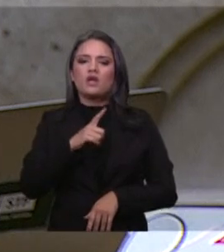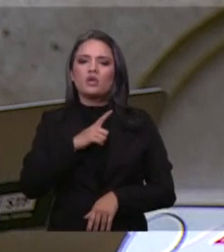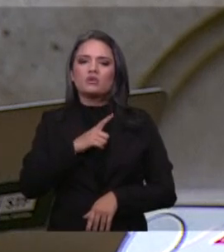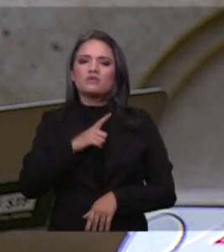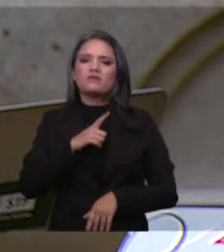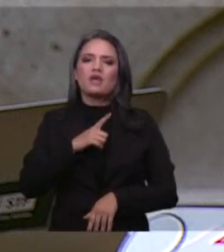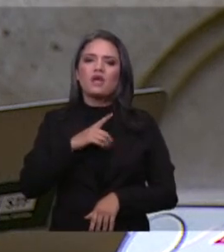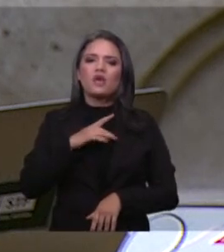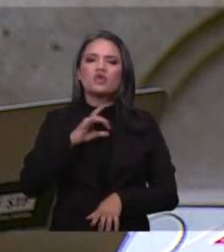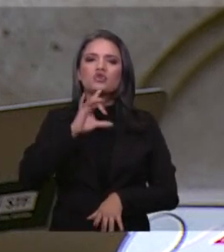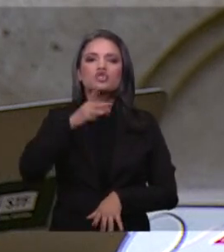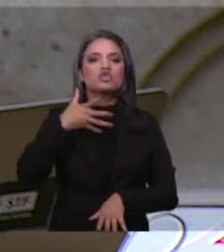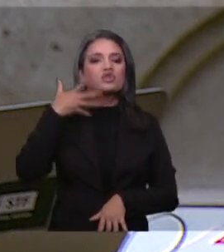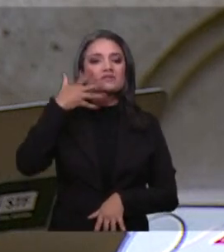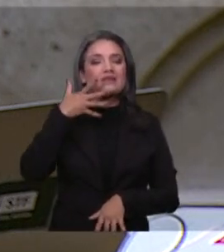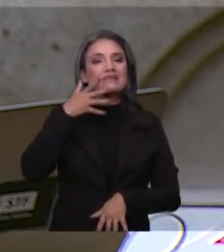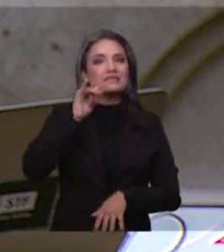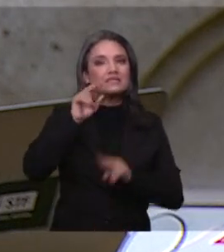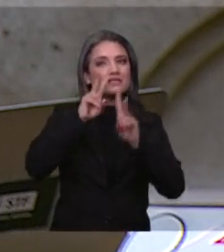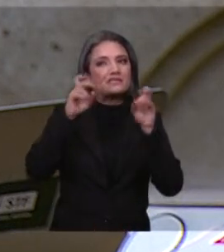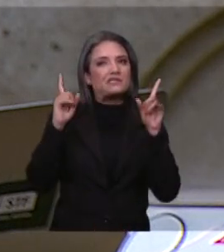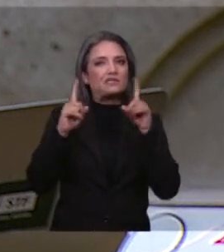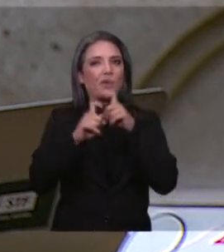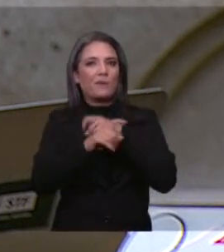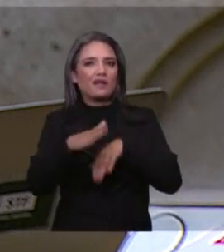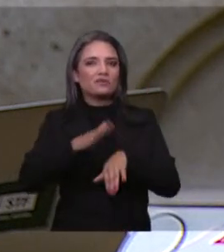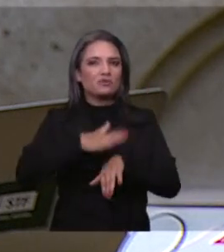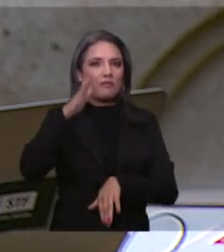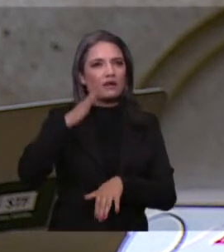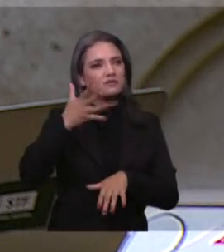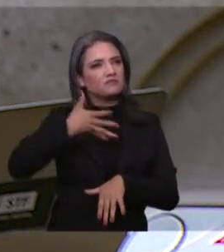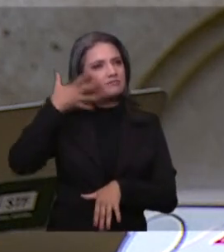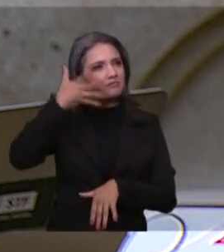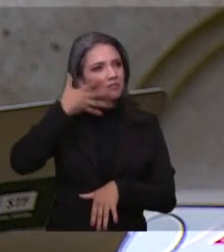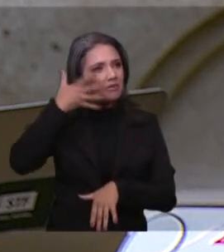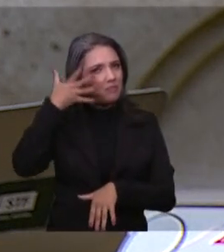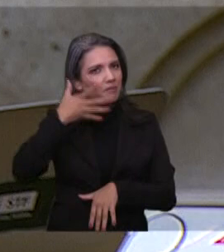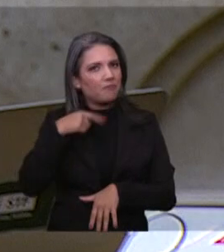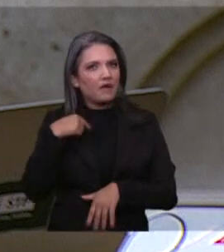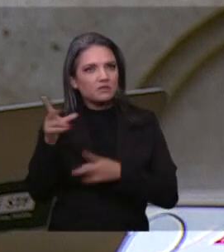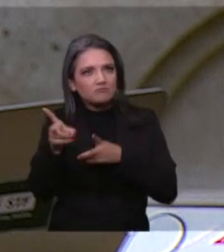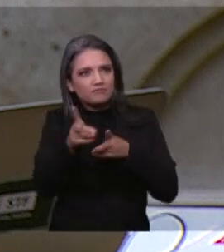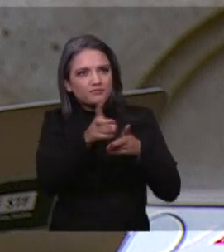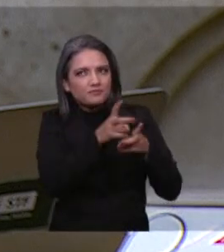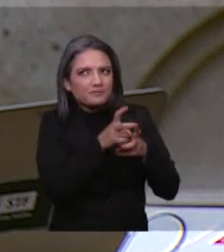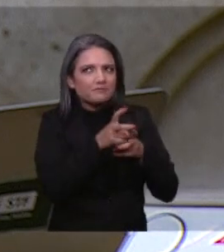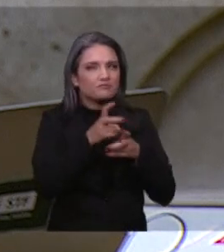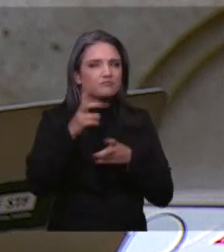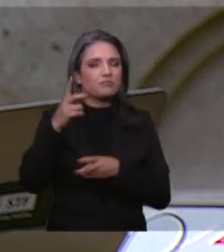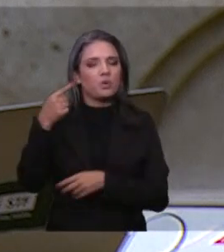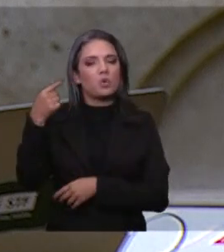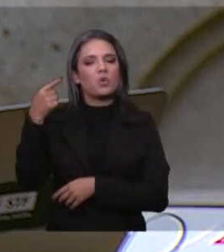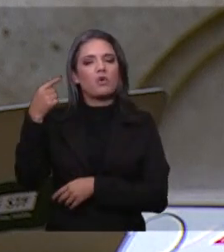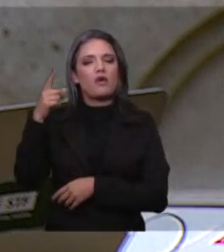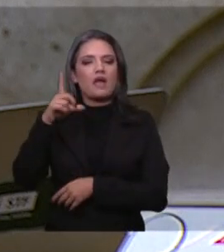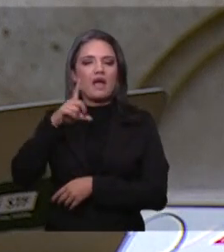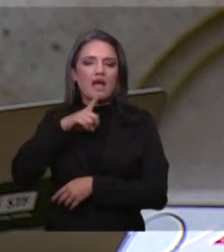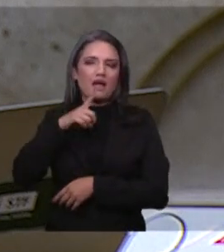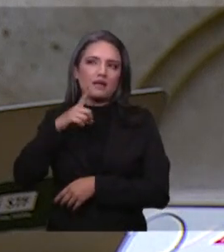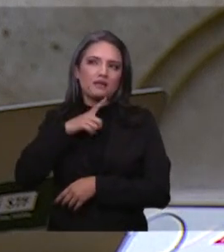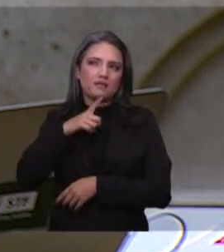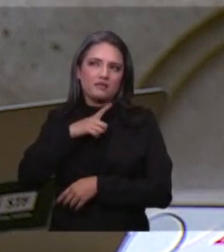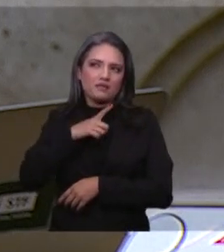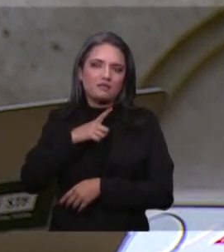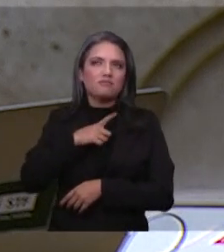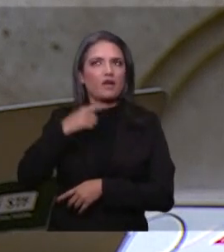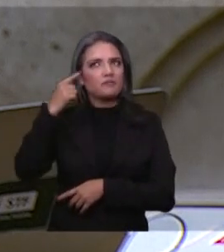casos que eu considero de maior complexidade para que nós tenhamos tempo. Sem antecipar o meu voto, eu considero esse caso de amanhã de menor